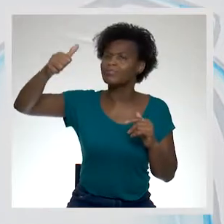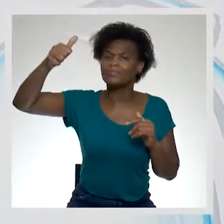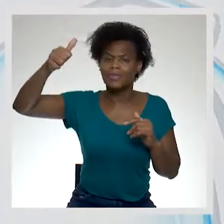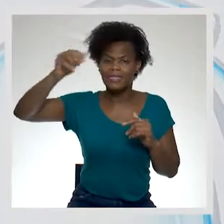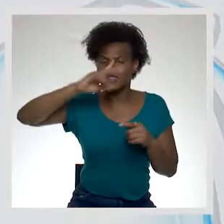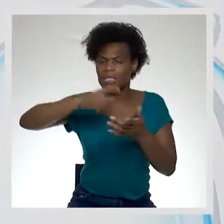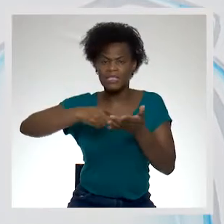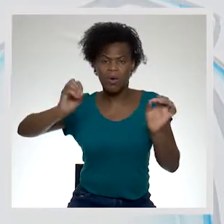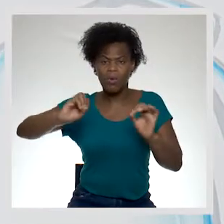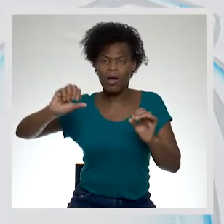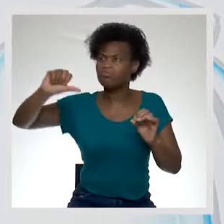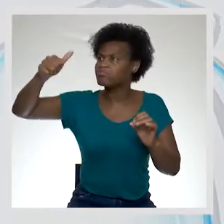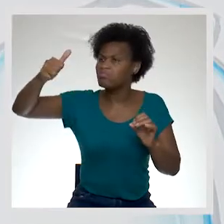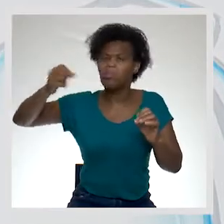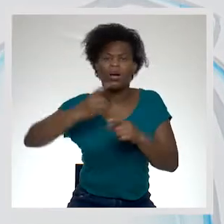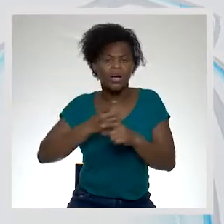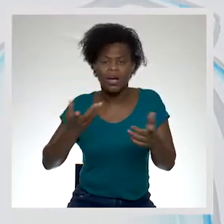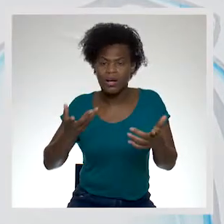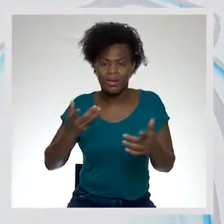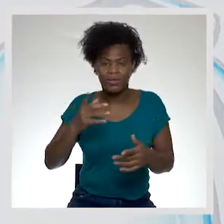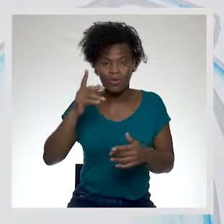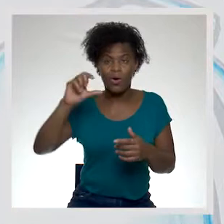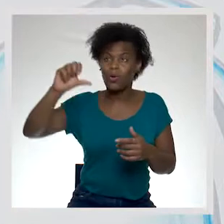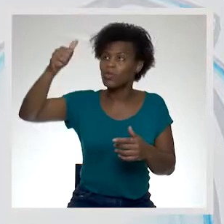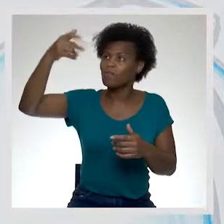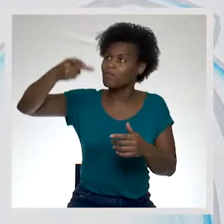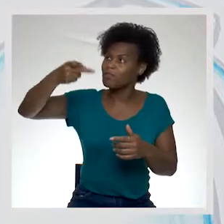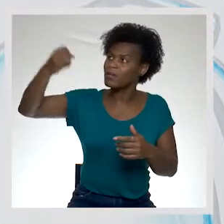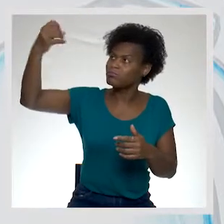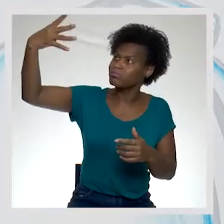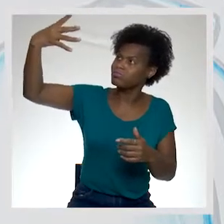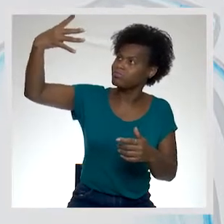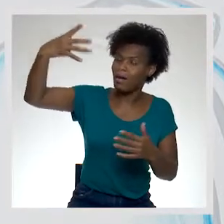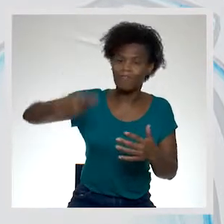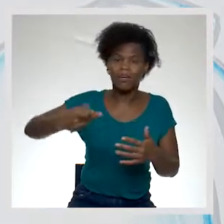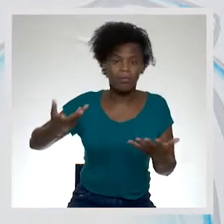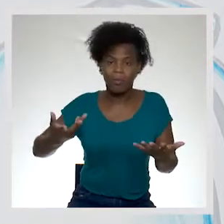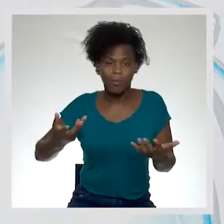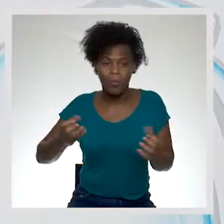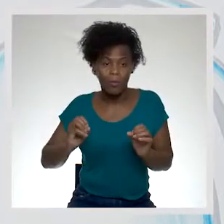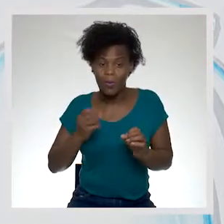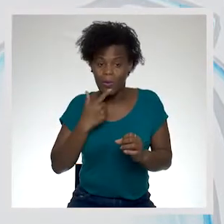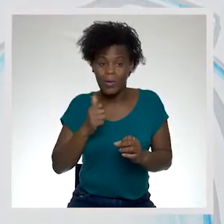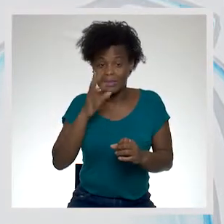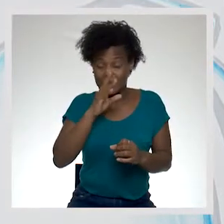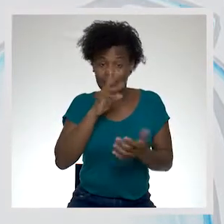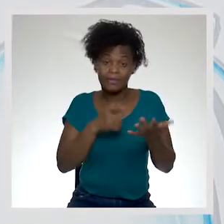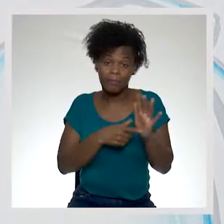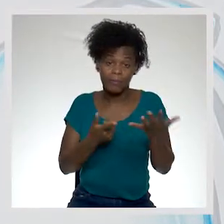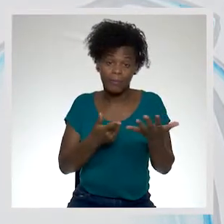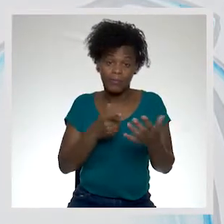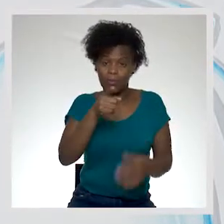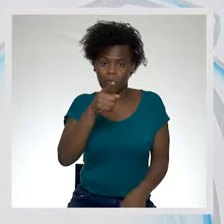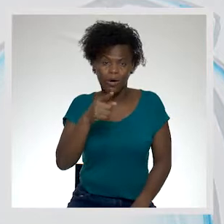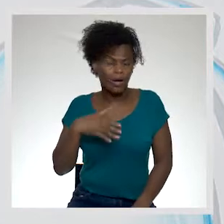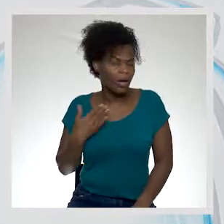sem necessidade. Não deixe as luzes acesas. Se, caso, não quer